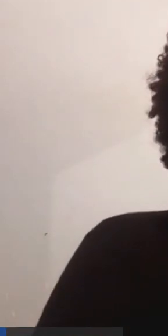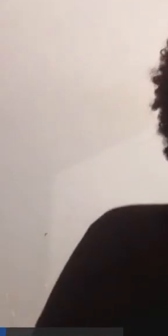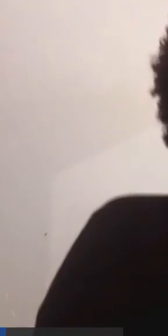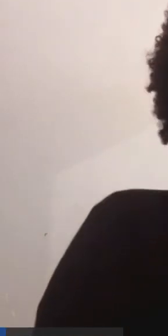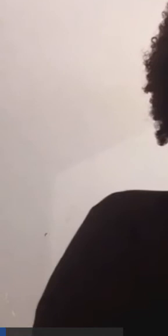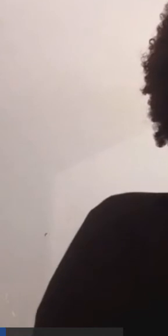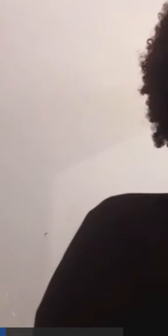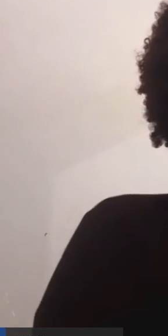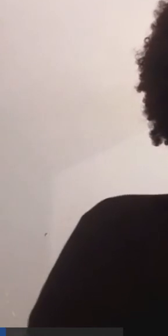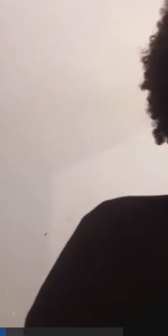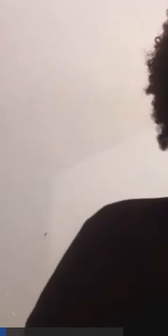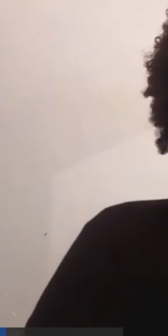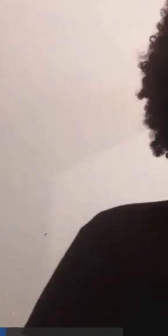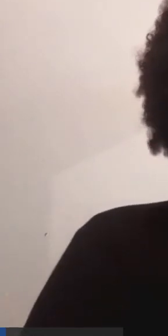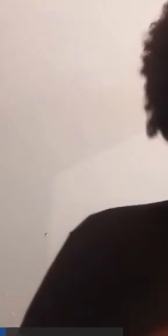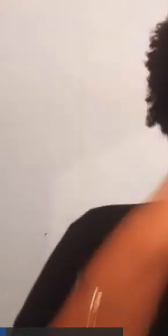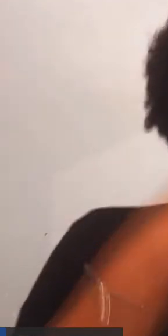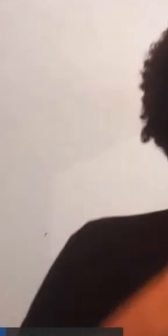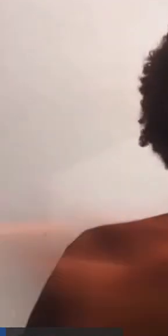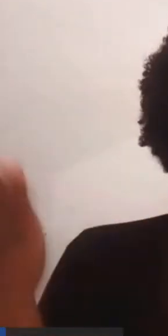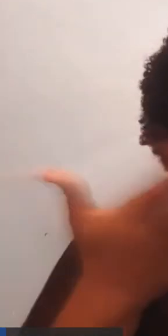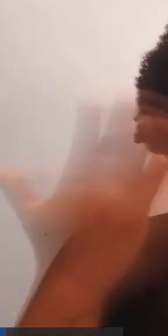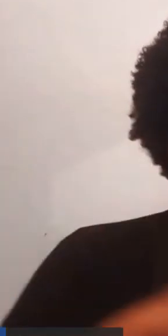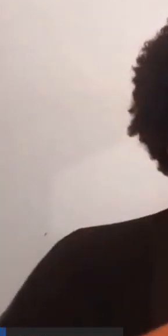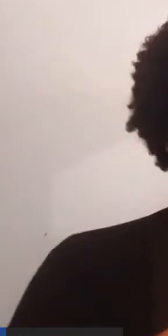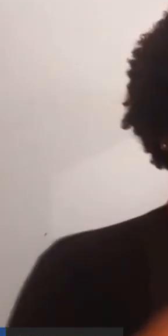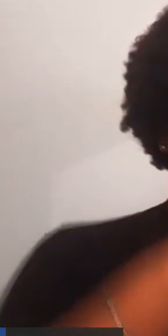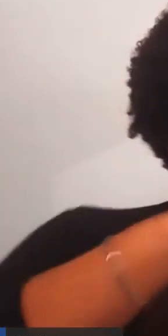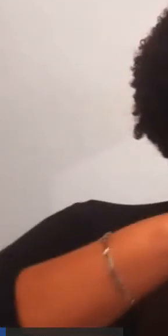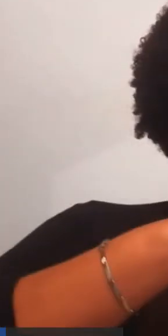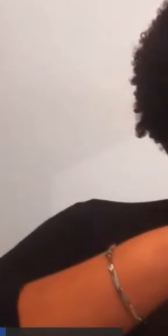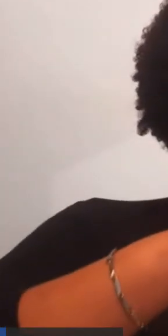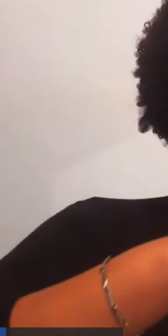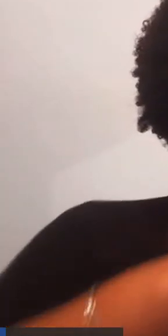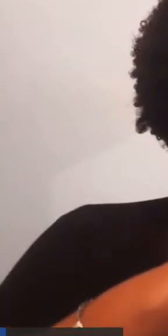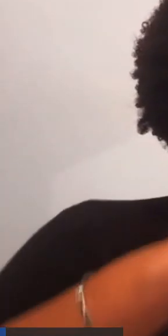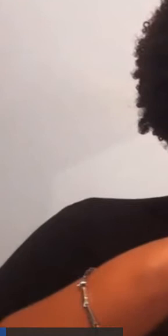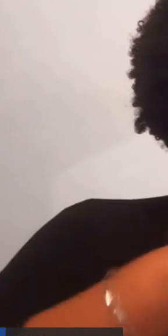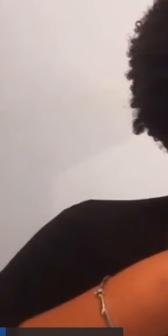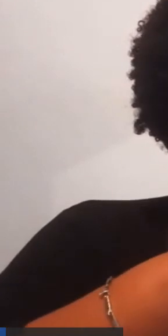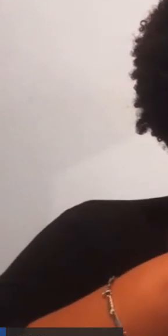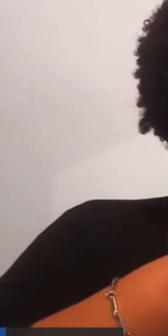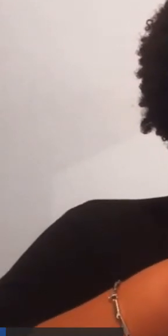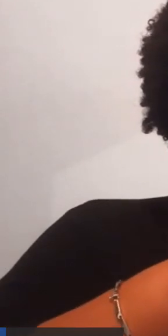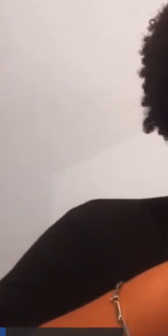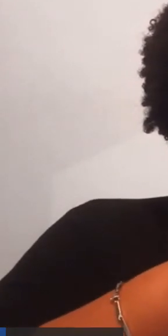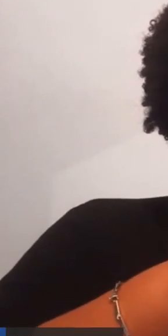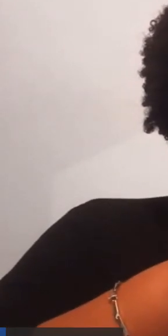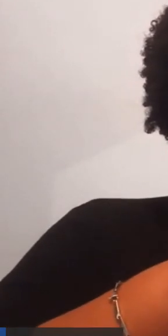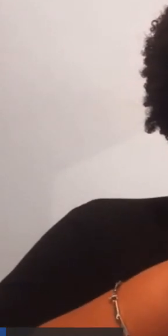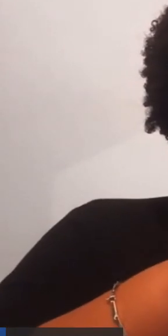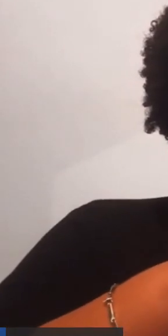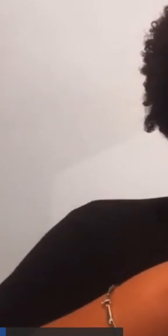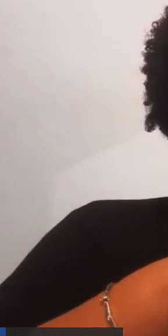quando ele tem uma resistência baixa, então ele vira um condutor. Mas quando ele